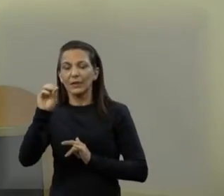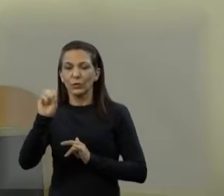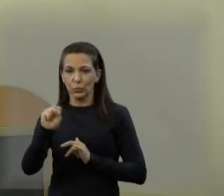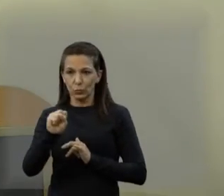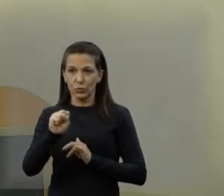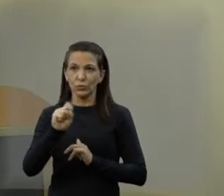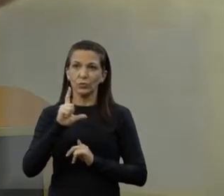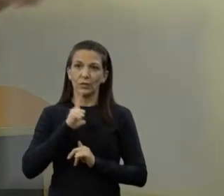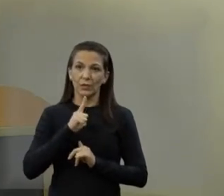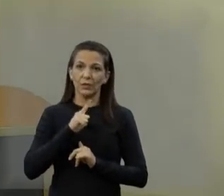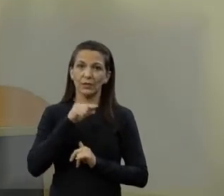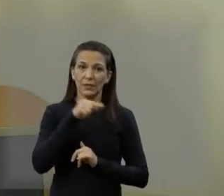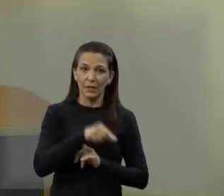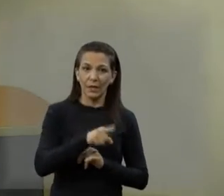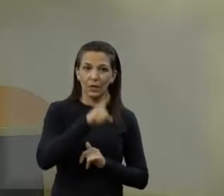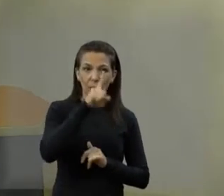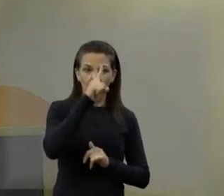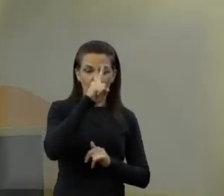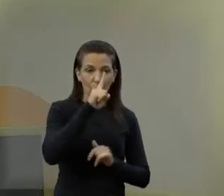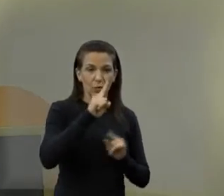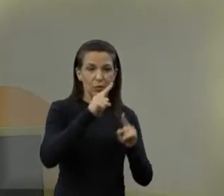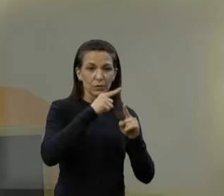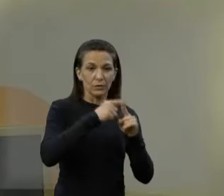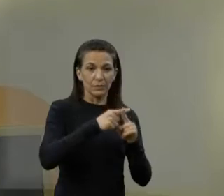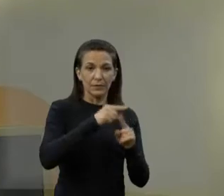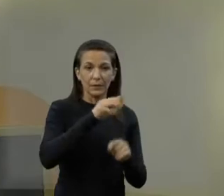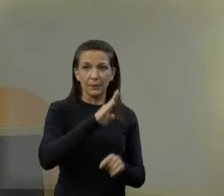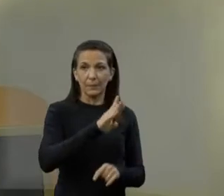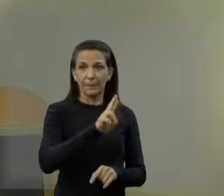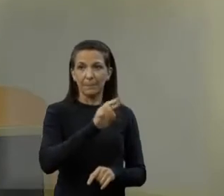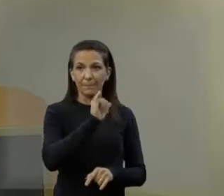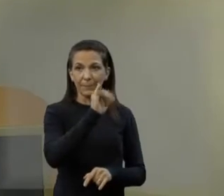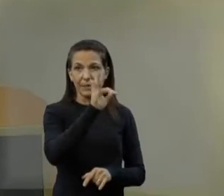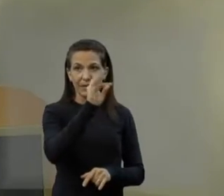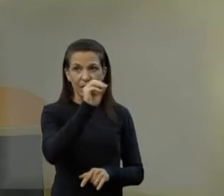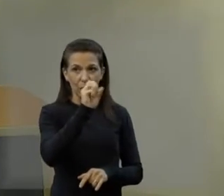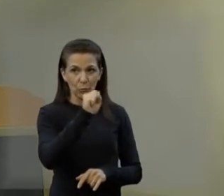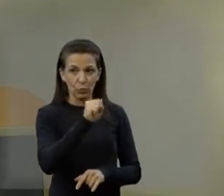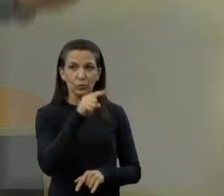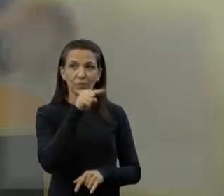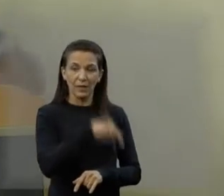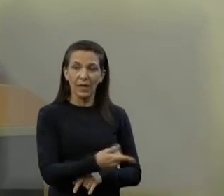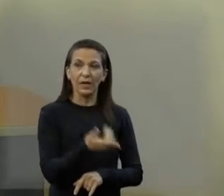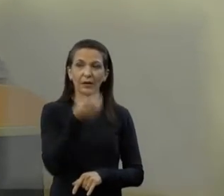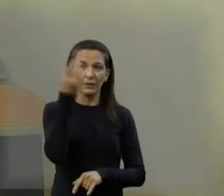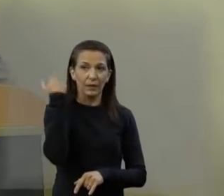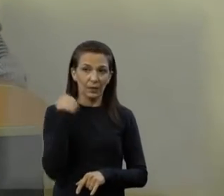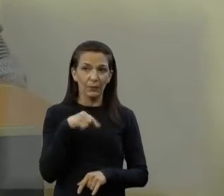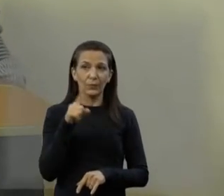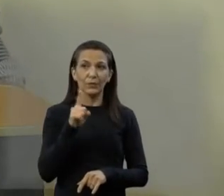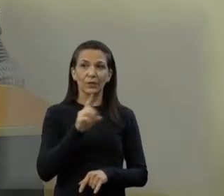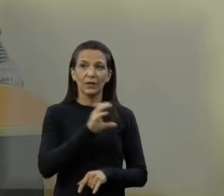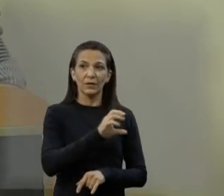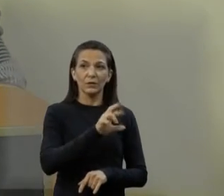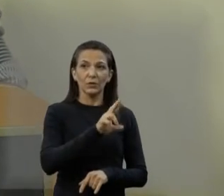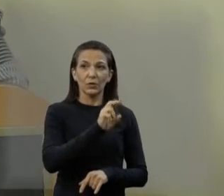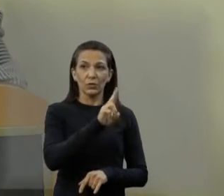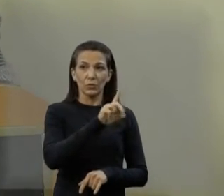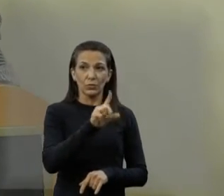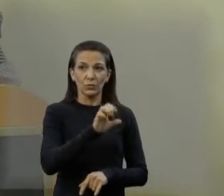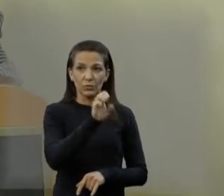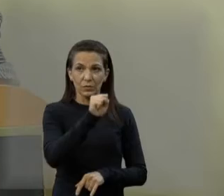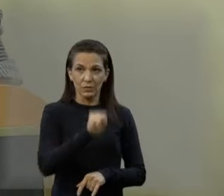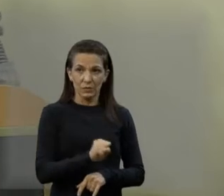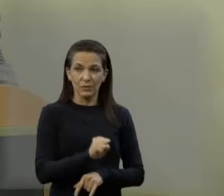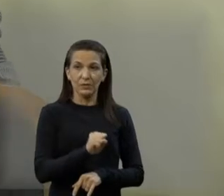questão os Britos não cemitério hoje dos Britos nominado Cemitério dos Britos antigo cemitério das Cruzes lei do nosso vereador